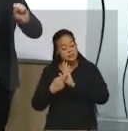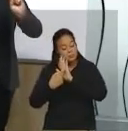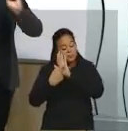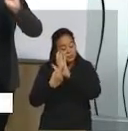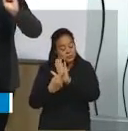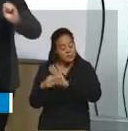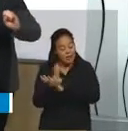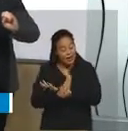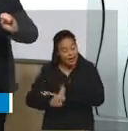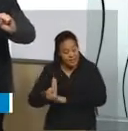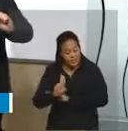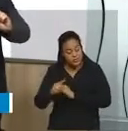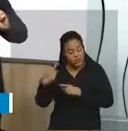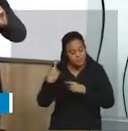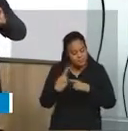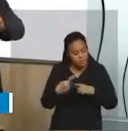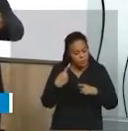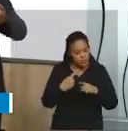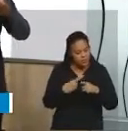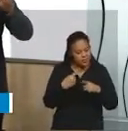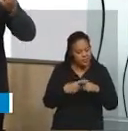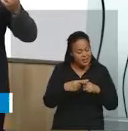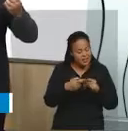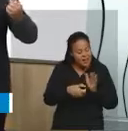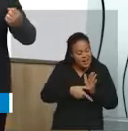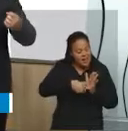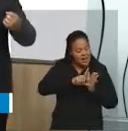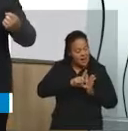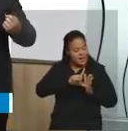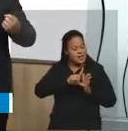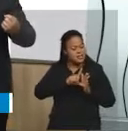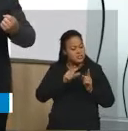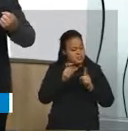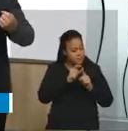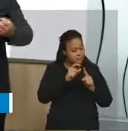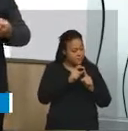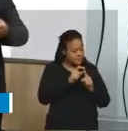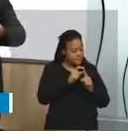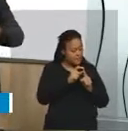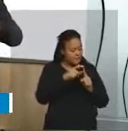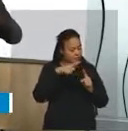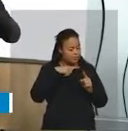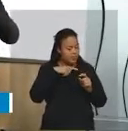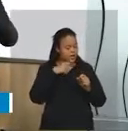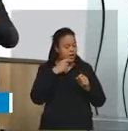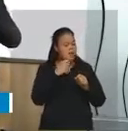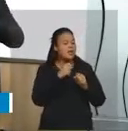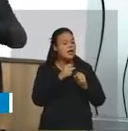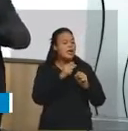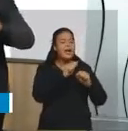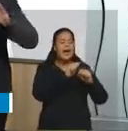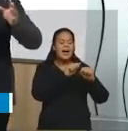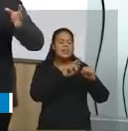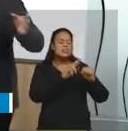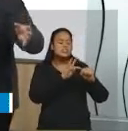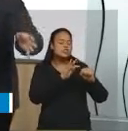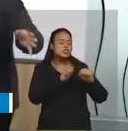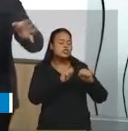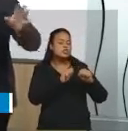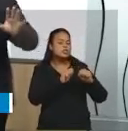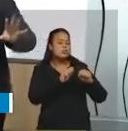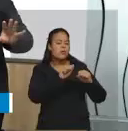usar porquê e que antes desta palavra tiver um artigo, seja ele